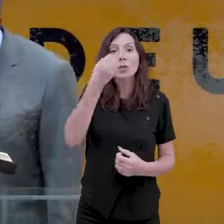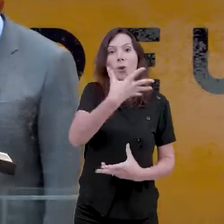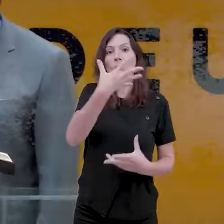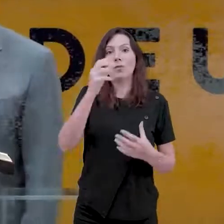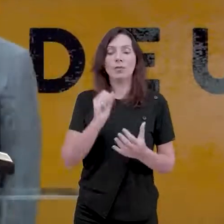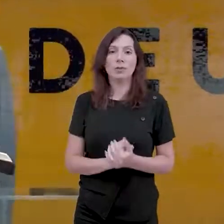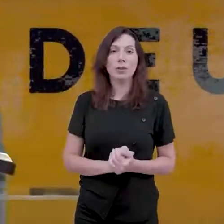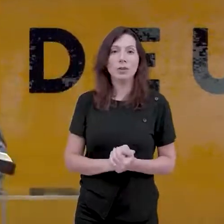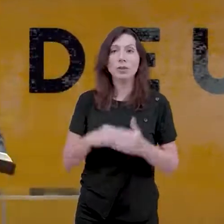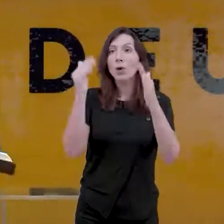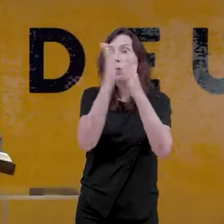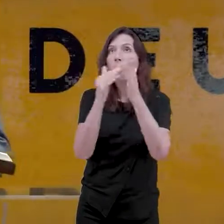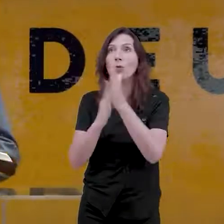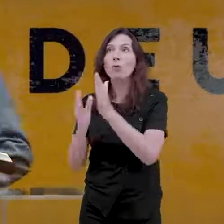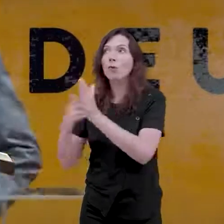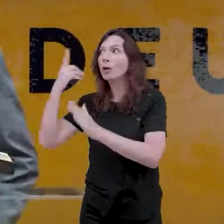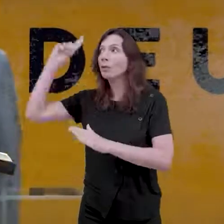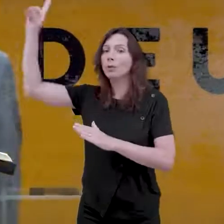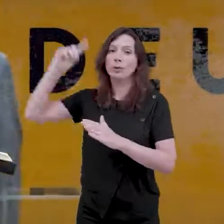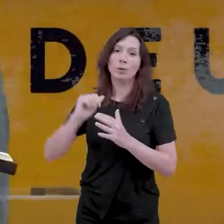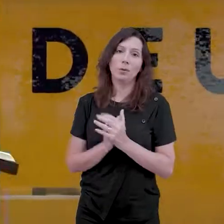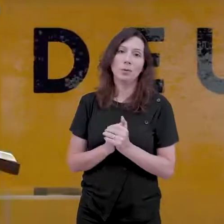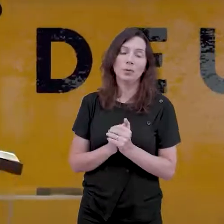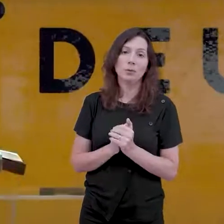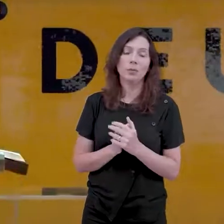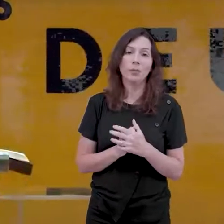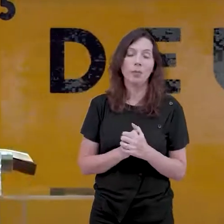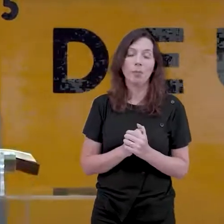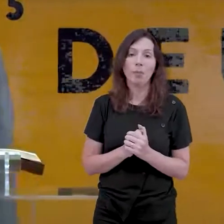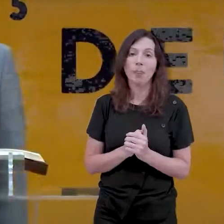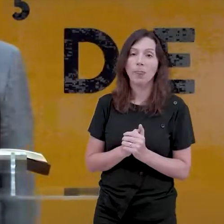louvado seja Deus. Agora tem outra coisa maravilhosa,